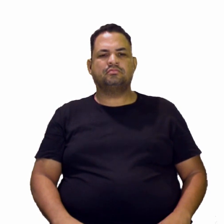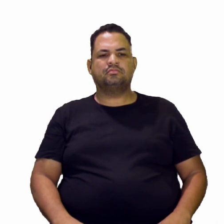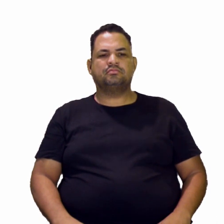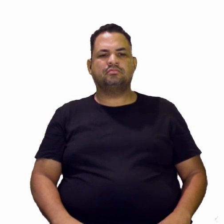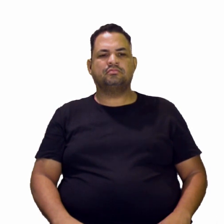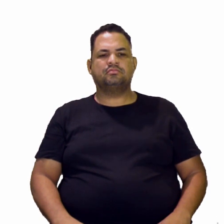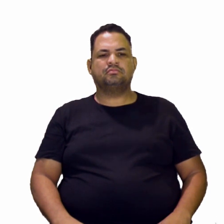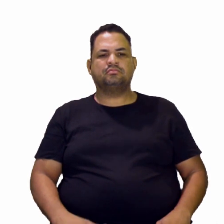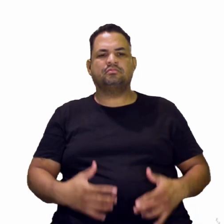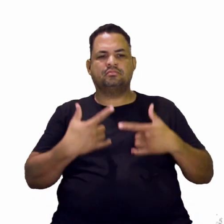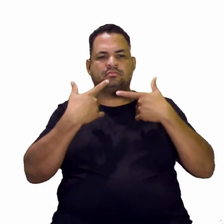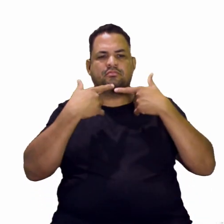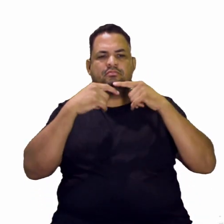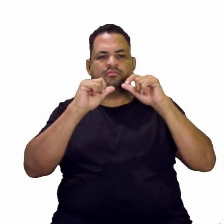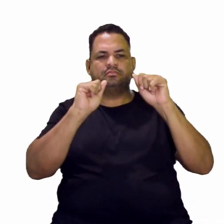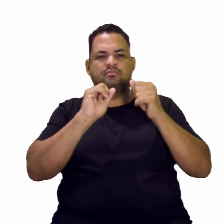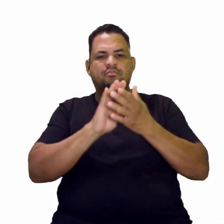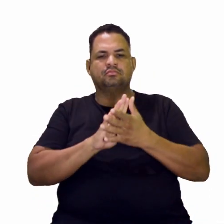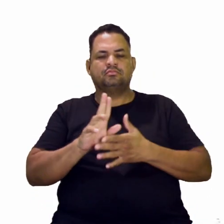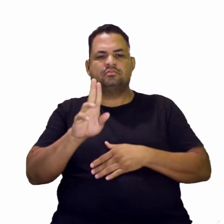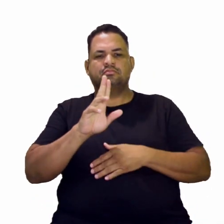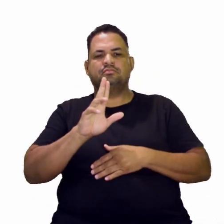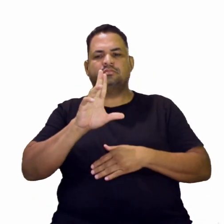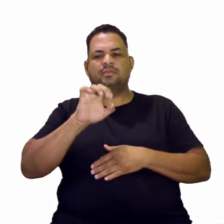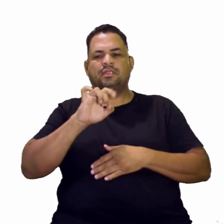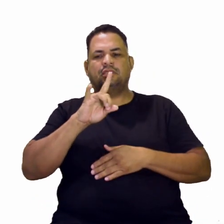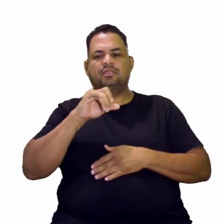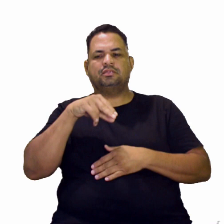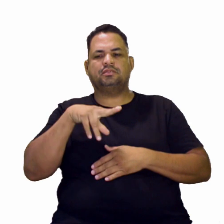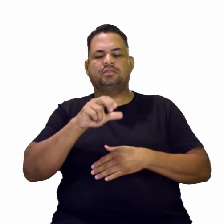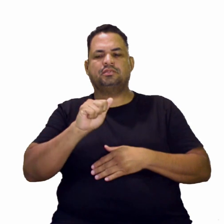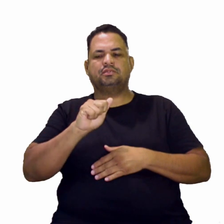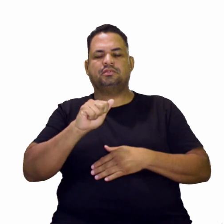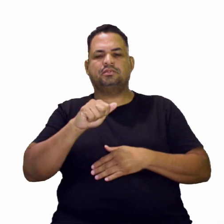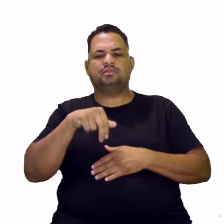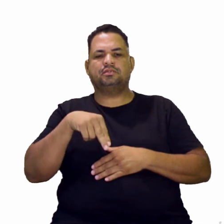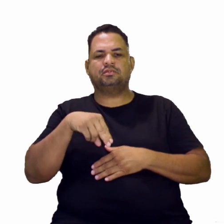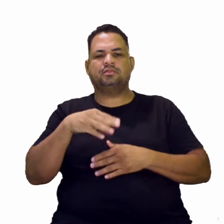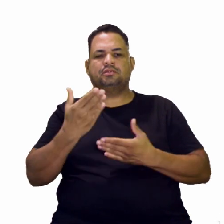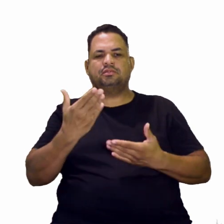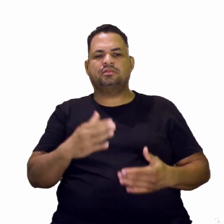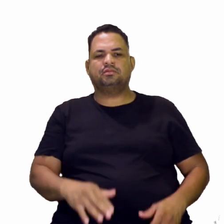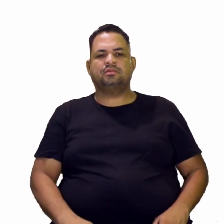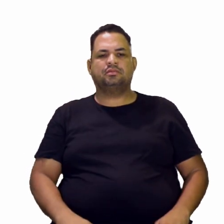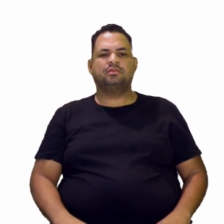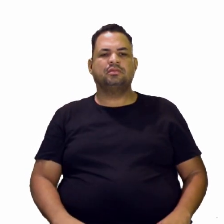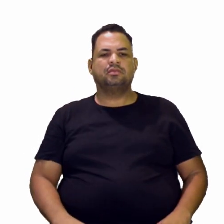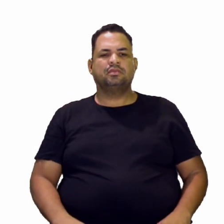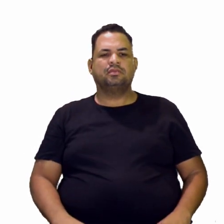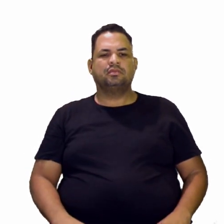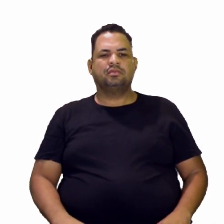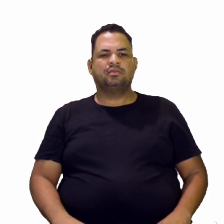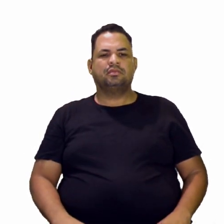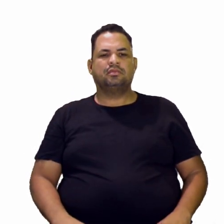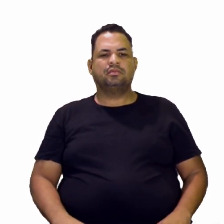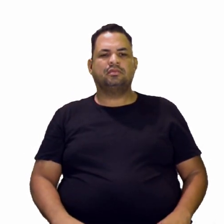a linguagem está sempre em latim, por isso esses nomes, digamos assim, um pouco diferentes da nossa língua, tá? Então, ó,